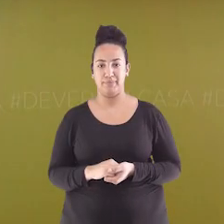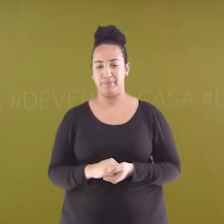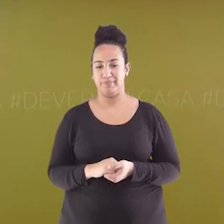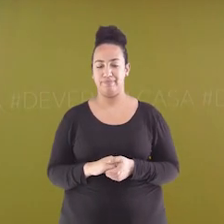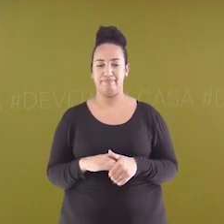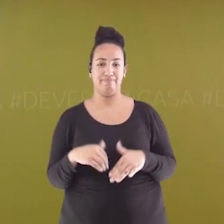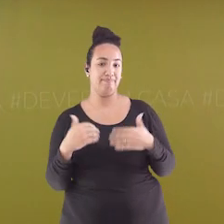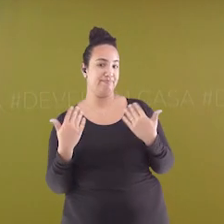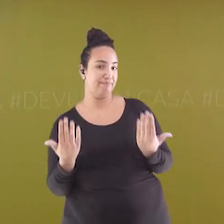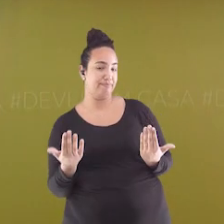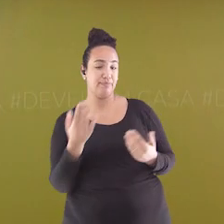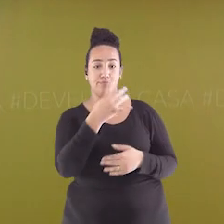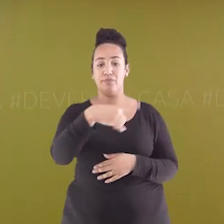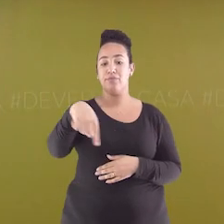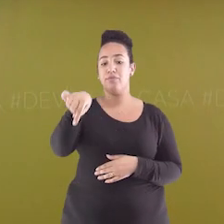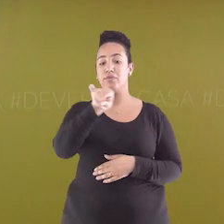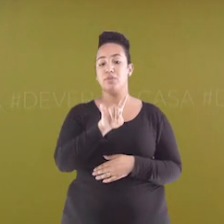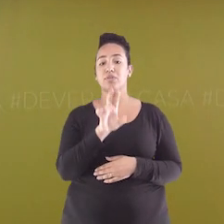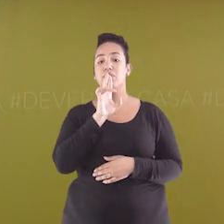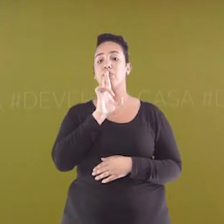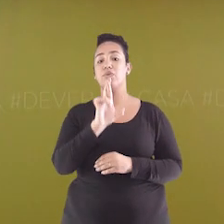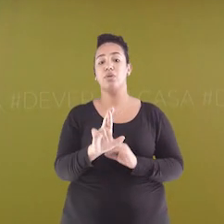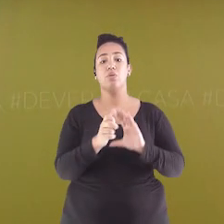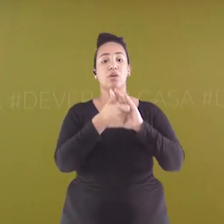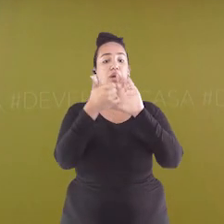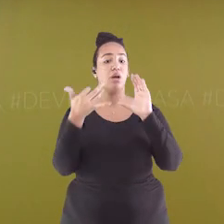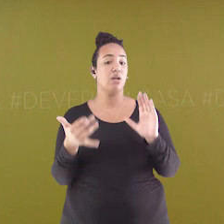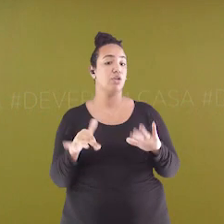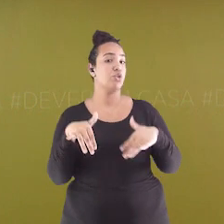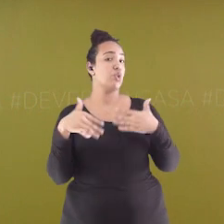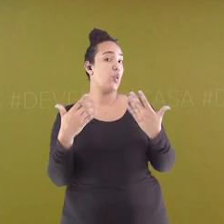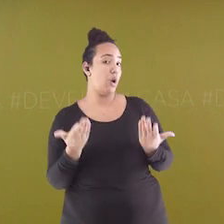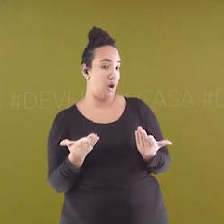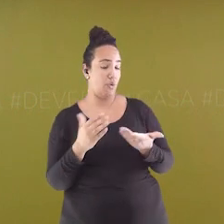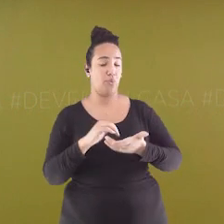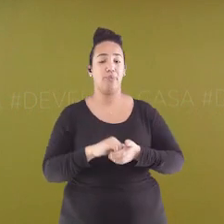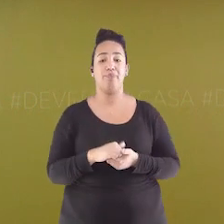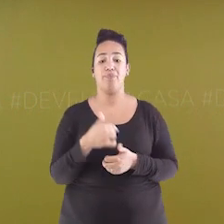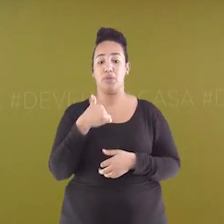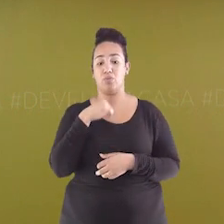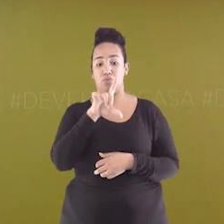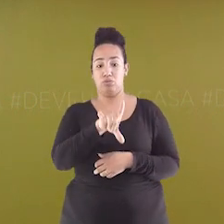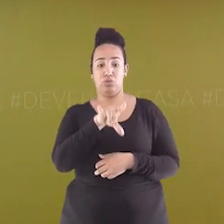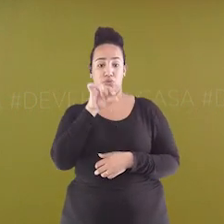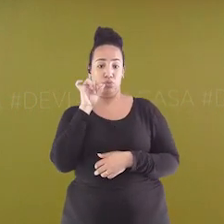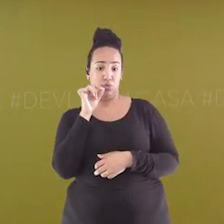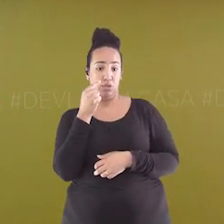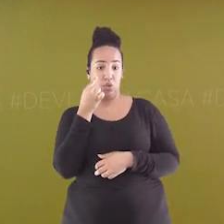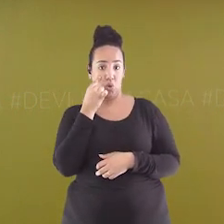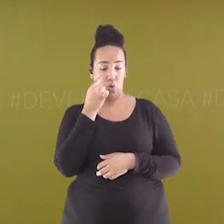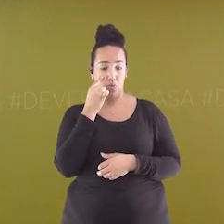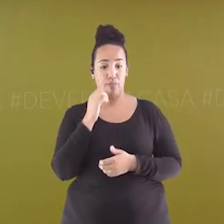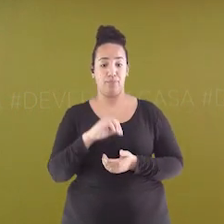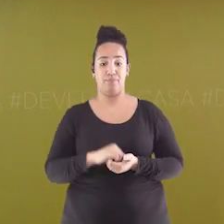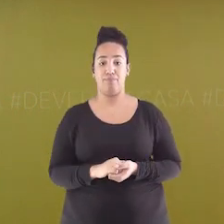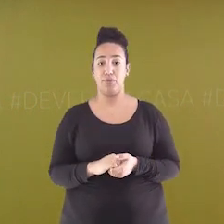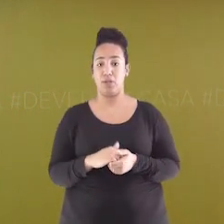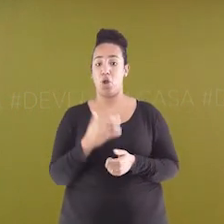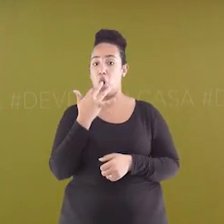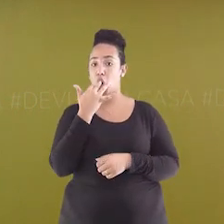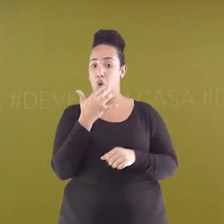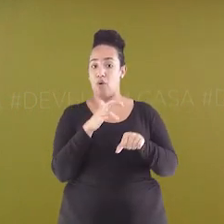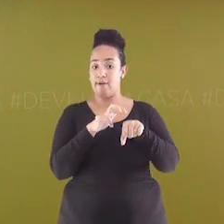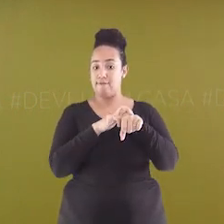E aí, o que vocês colocaram? Quais as características? Bom, eu coloquei as seguintes características. Vejam aqui. Ele